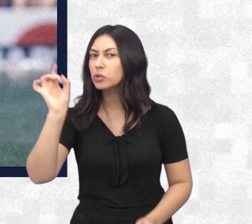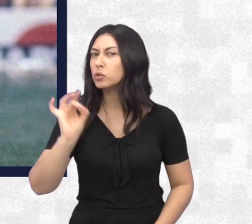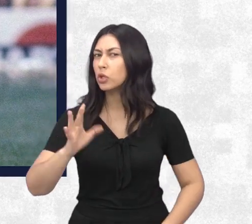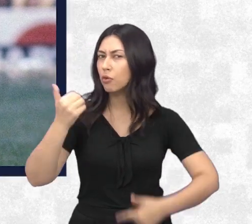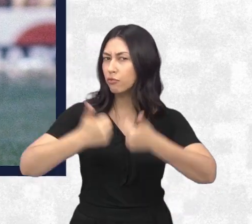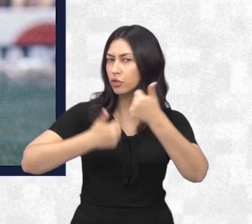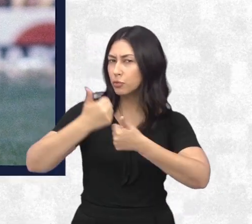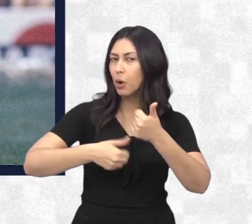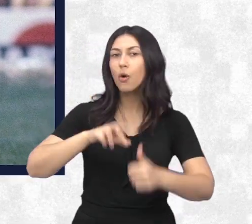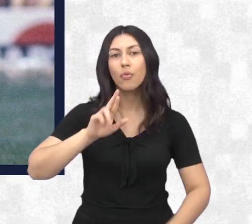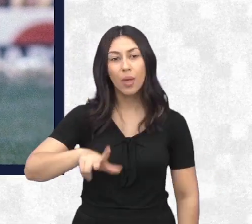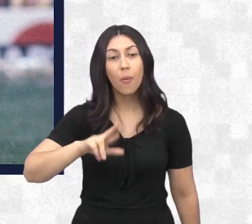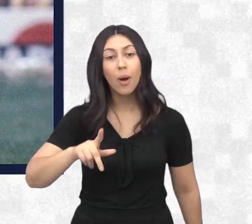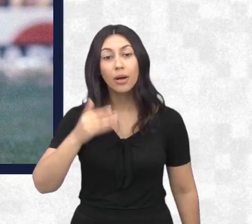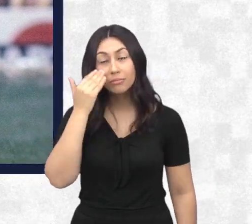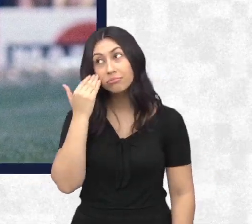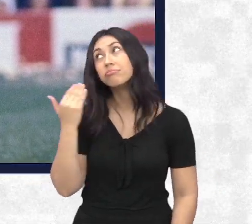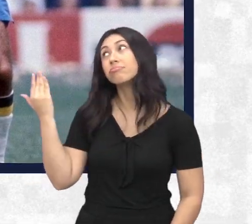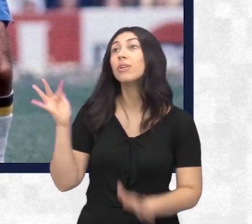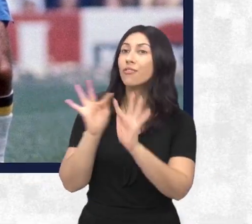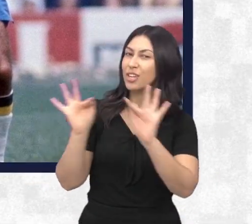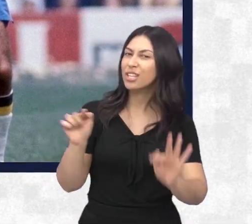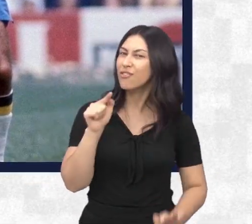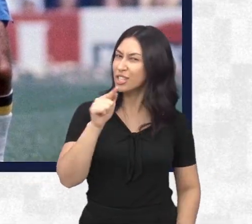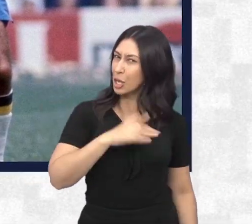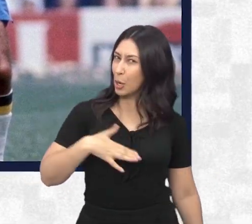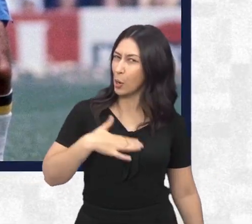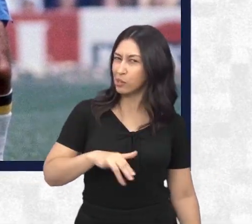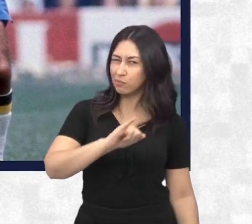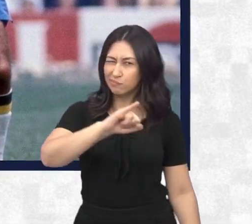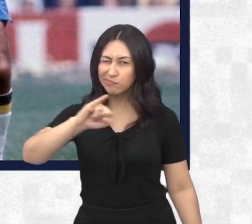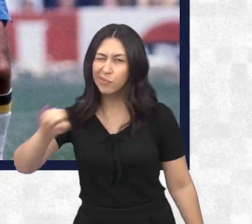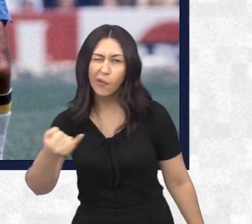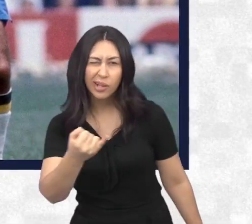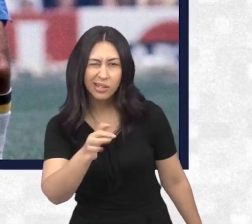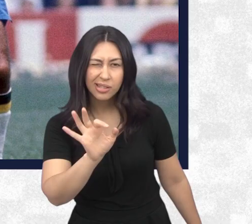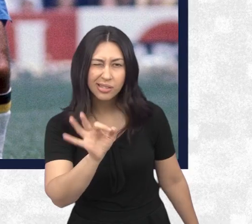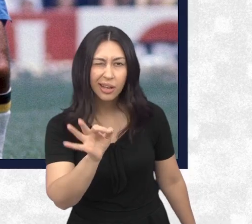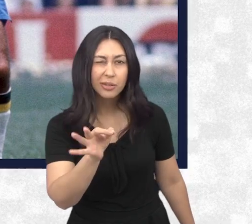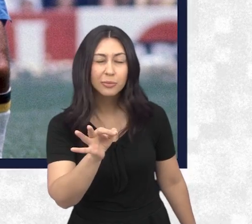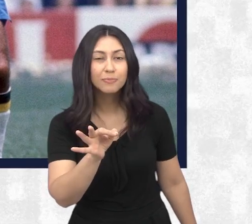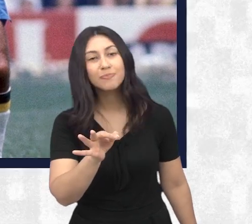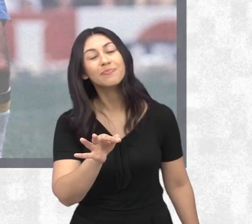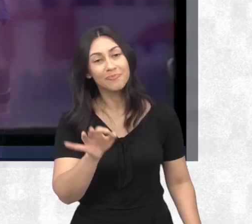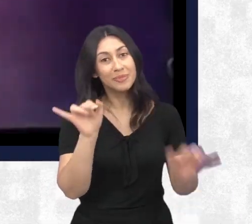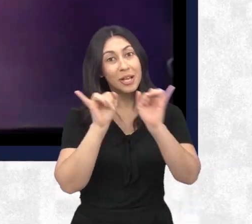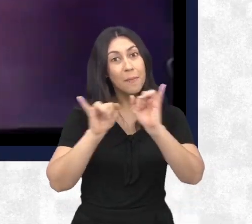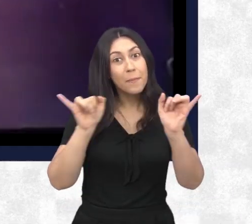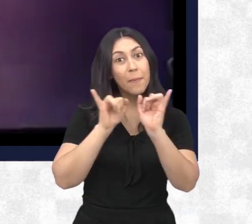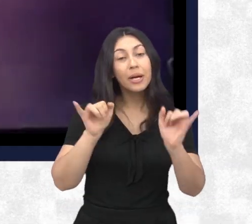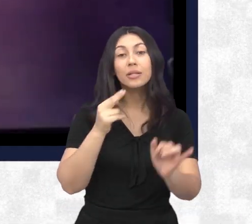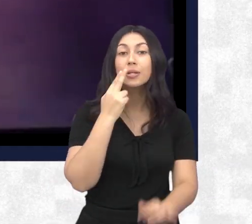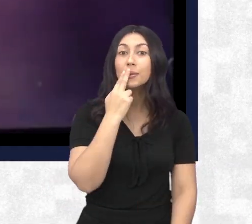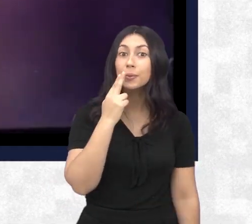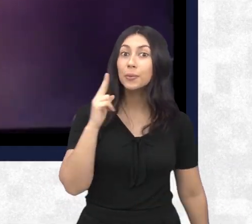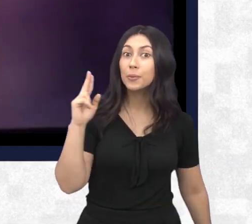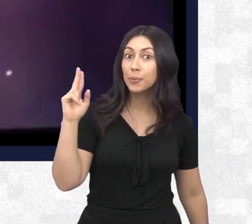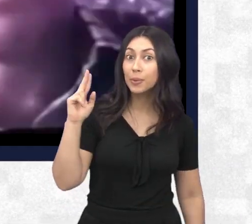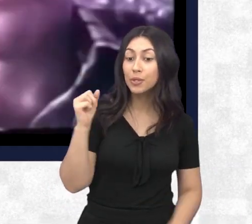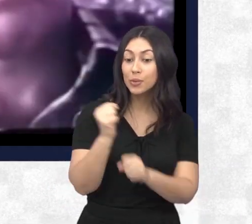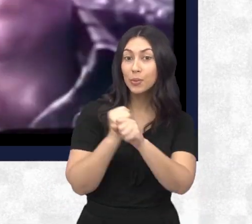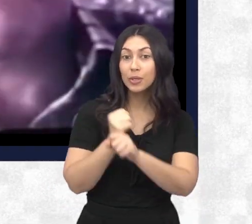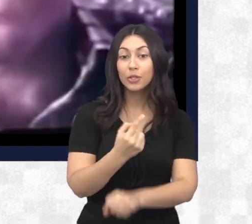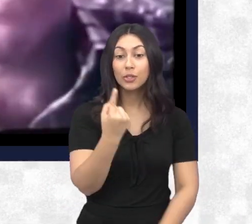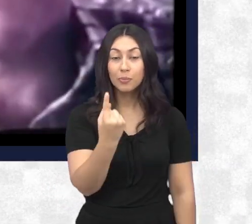nos gramados. A frase "você também gosta de levar vantagem em tudo, certo?", usada na propaganda de